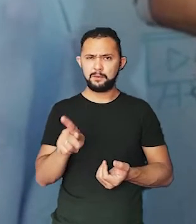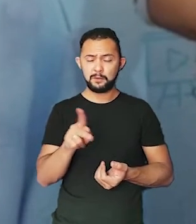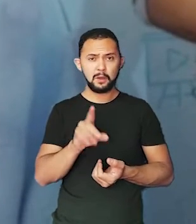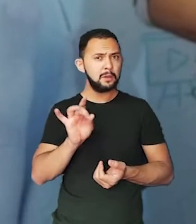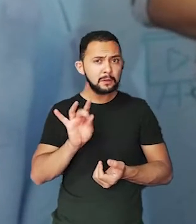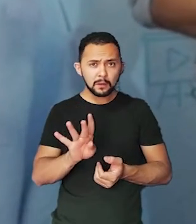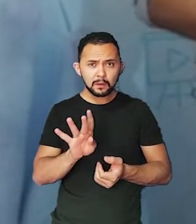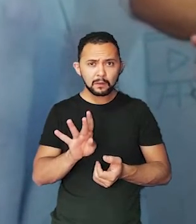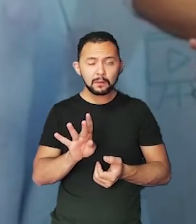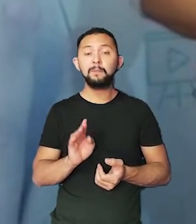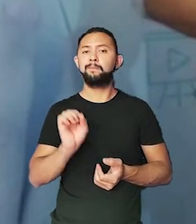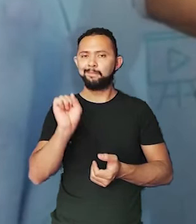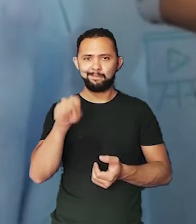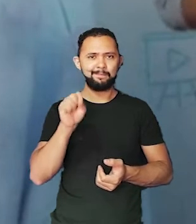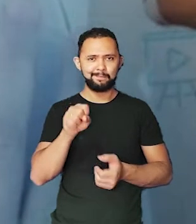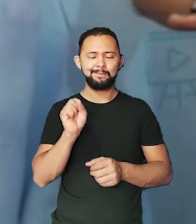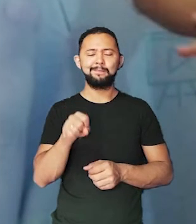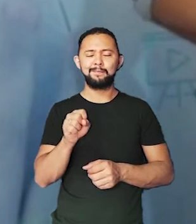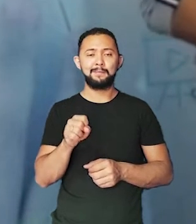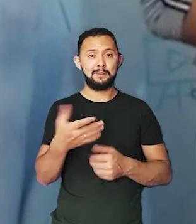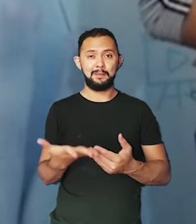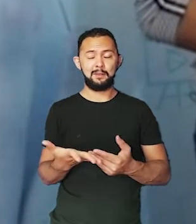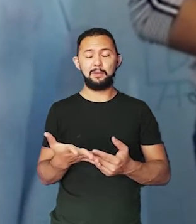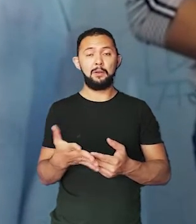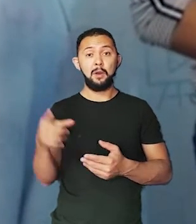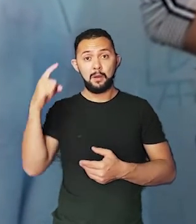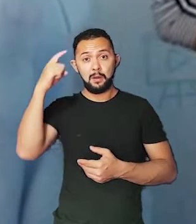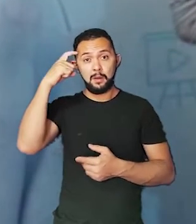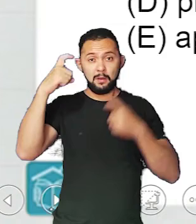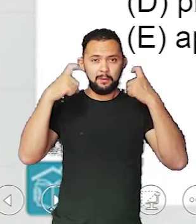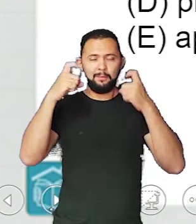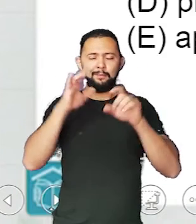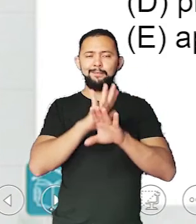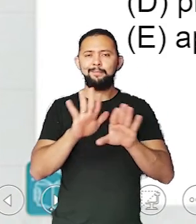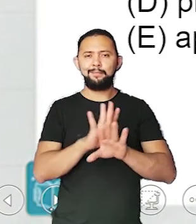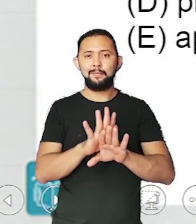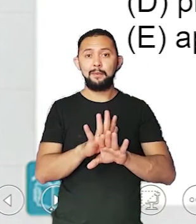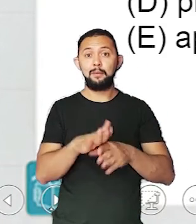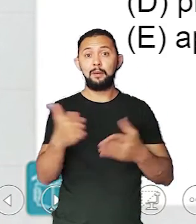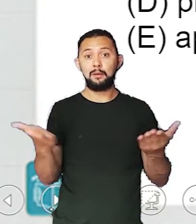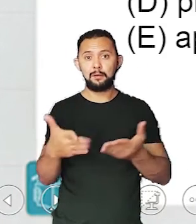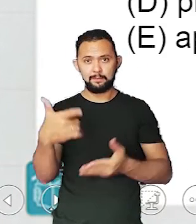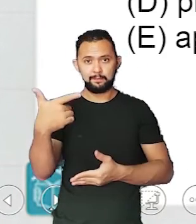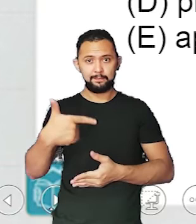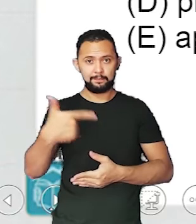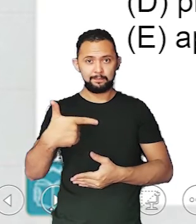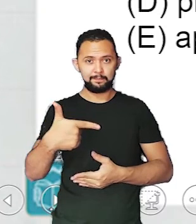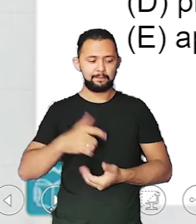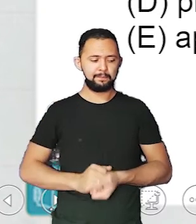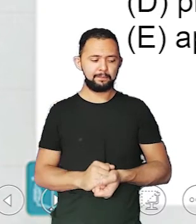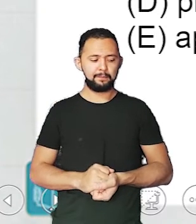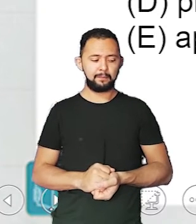É, só assim. Precisa muita mágica não, certo? Vamos para a segunda. É